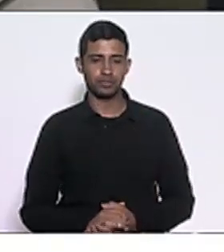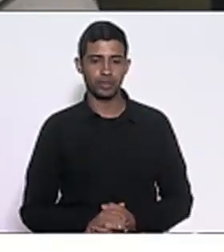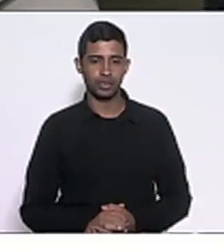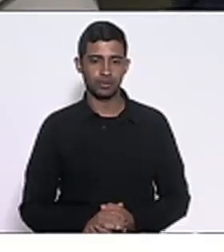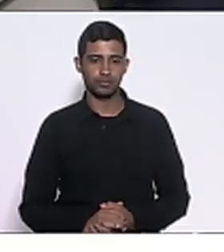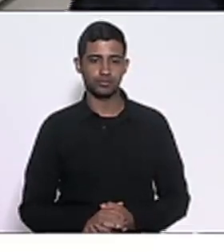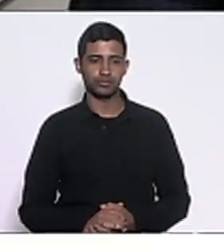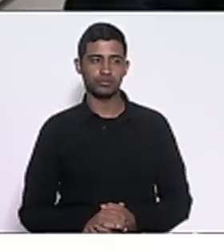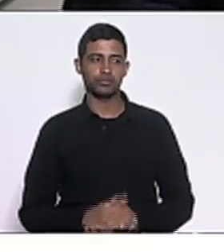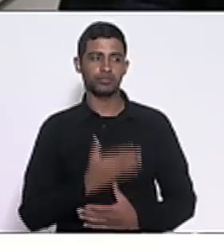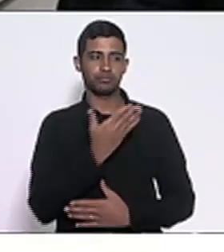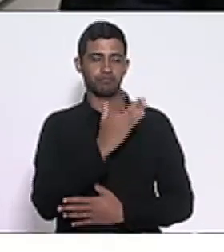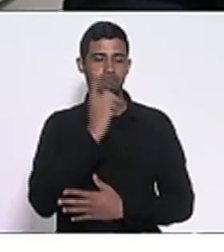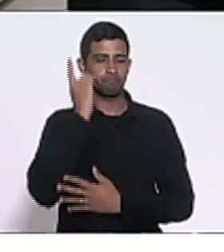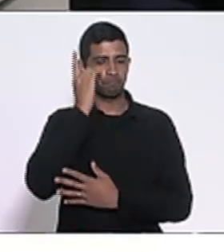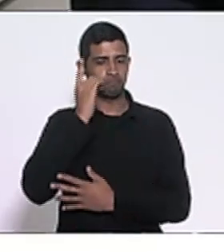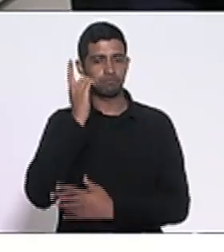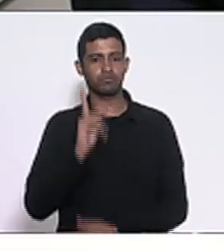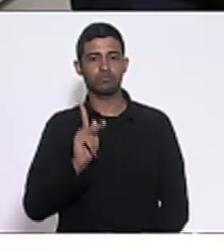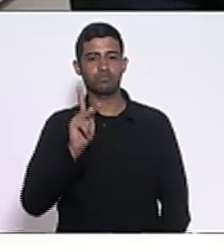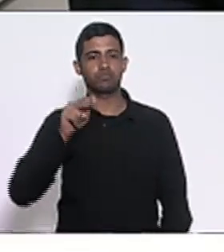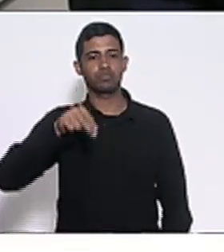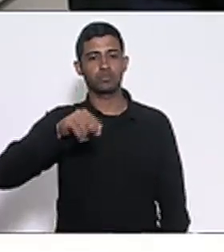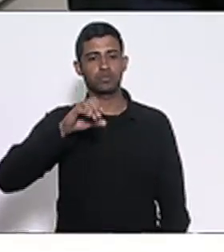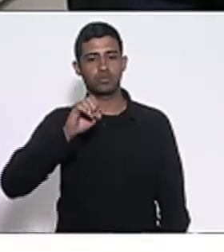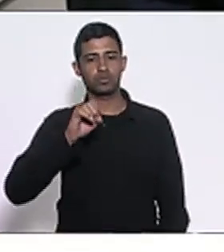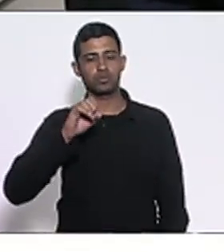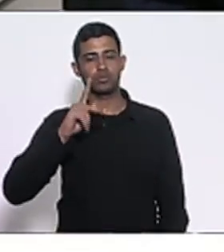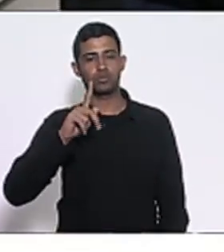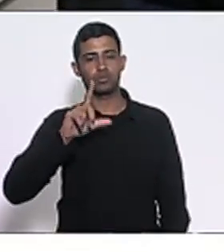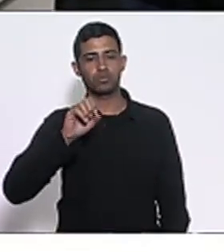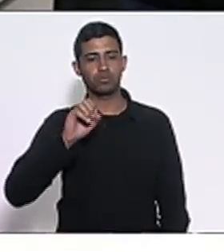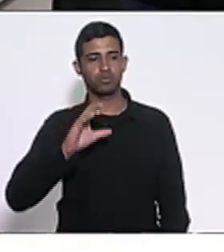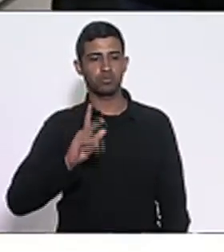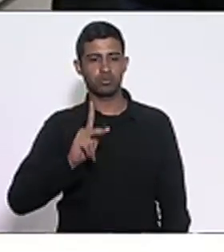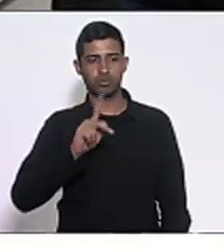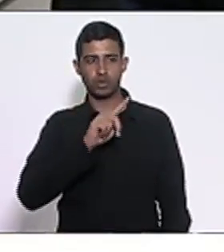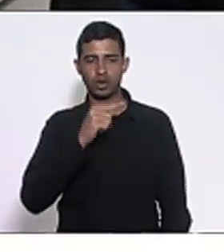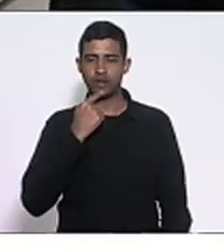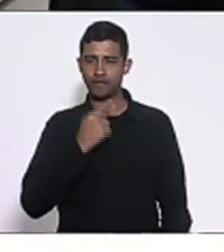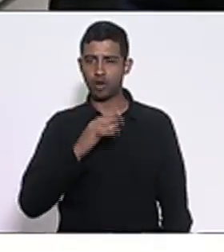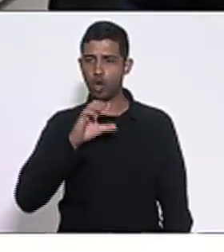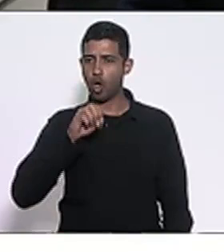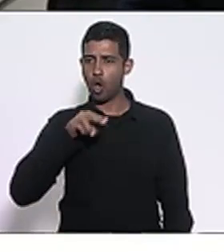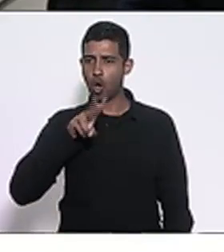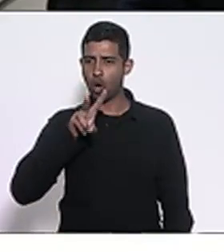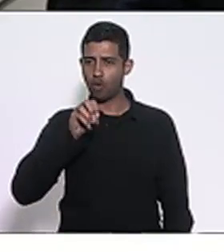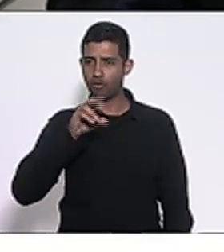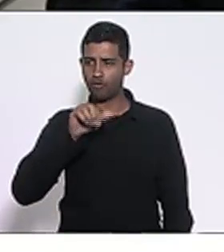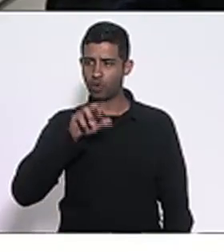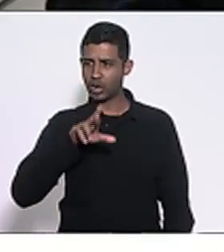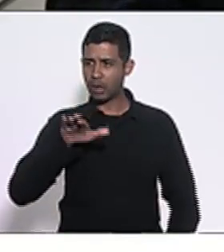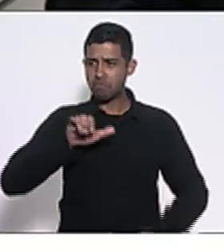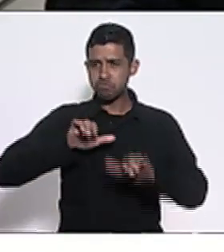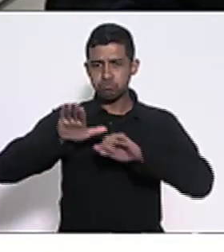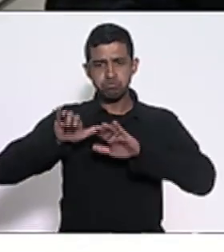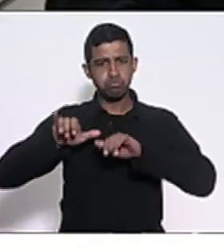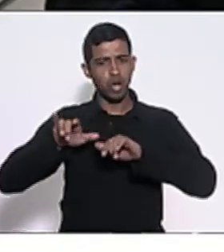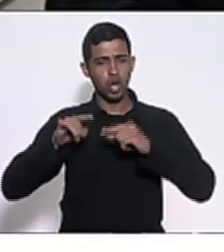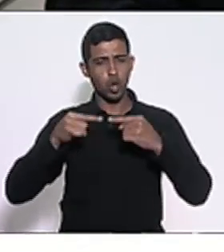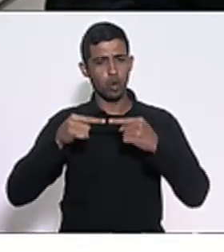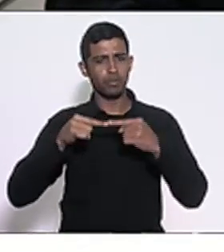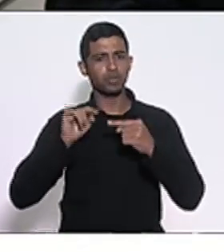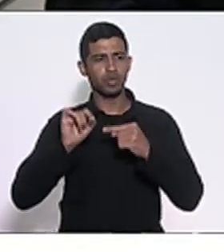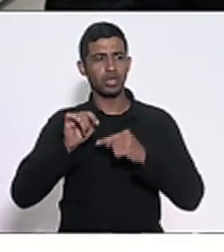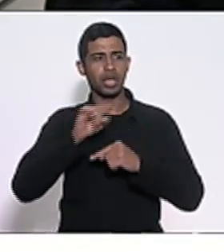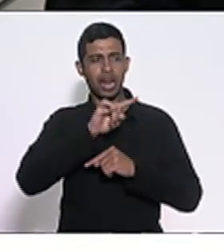Até o deputado Alexandre tem uma das convocações em relação a isso, né? A